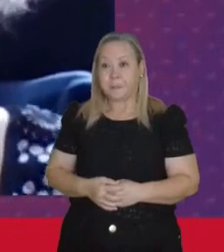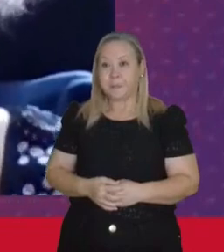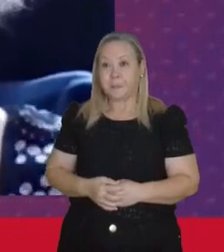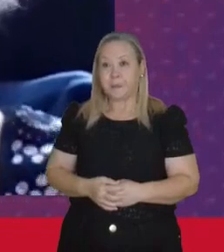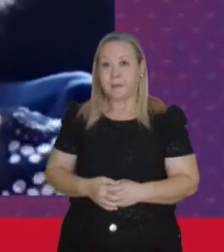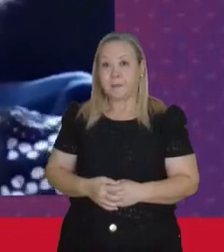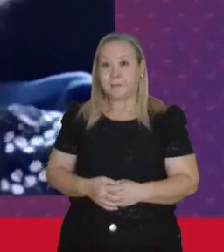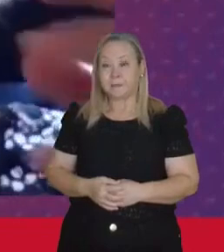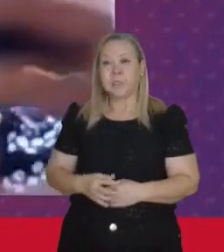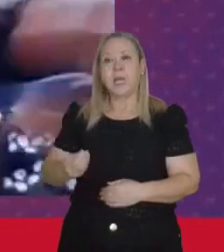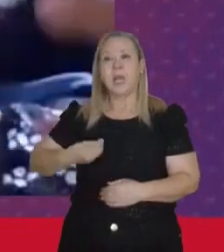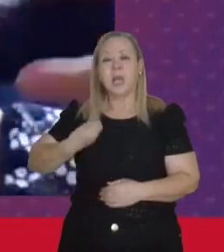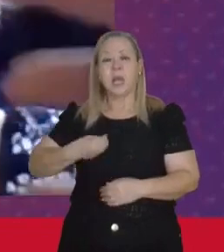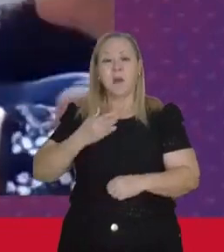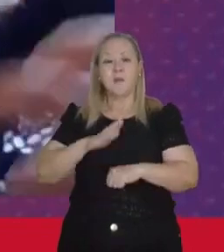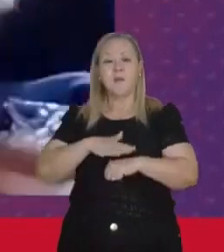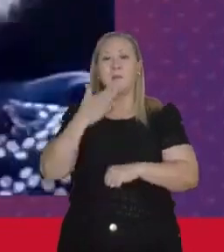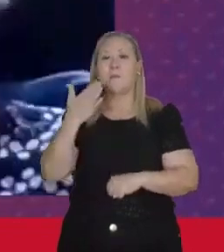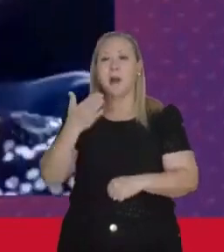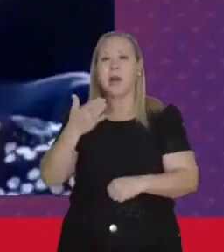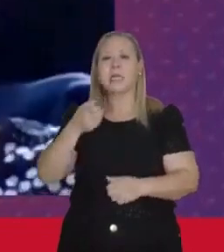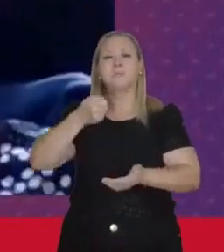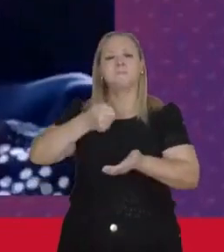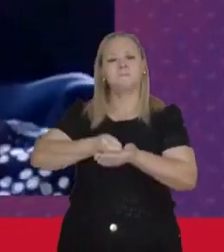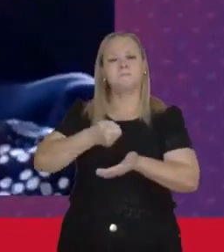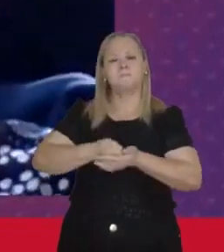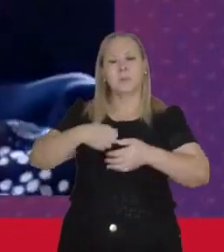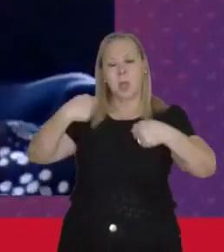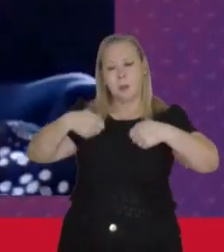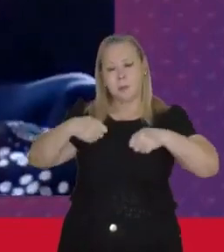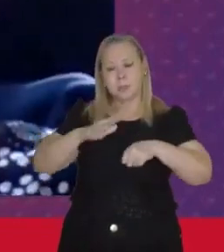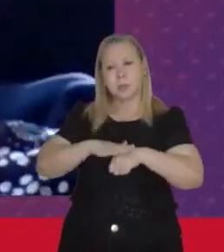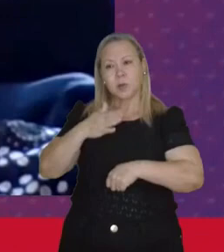E, ao viver mais, elas exigem mais cuidados.